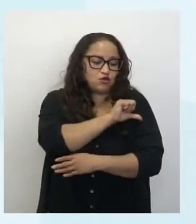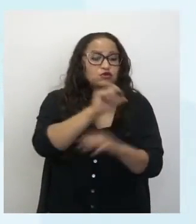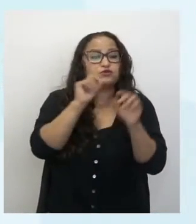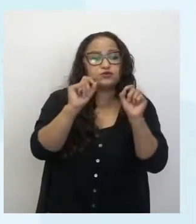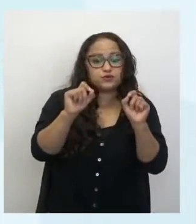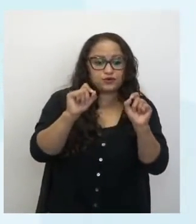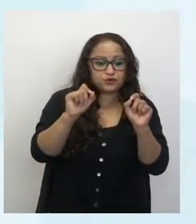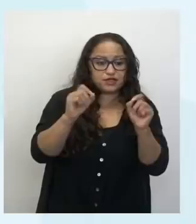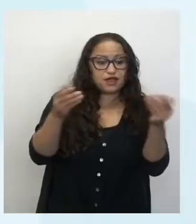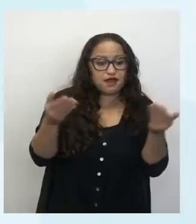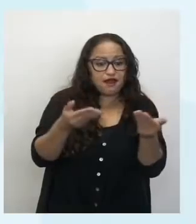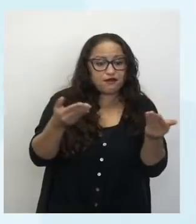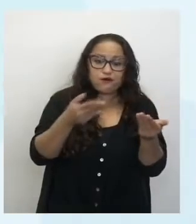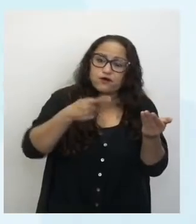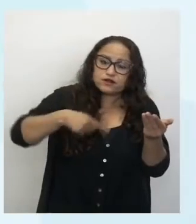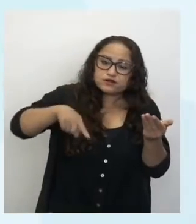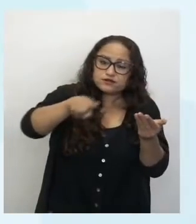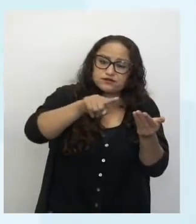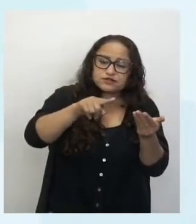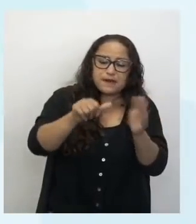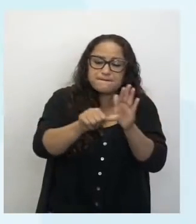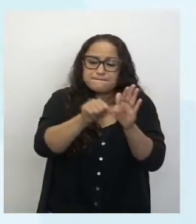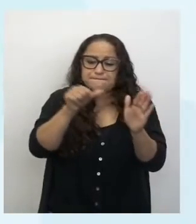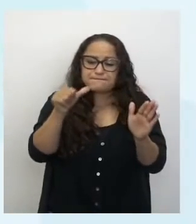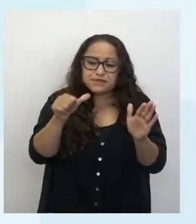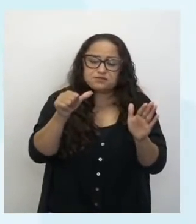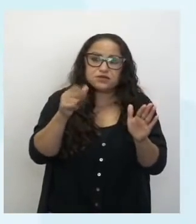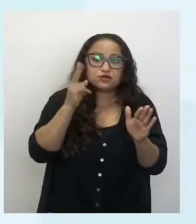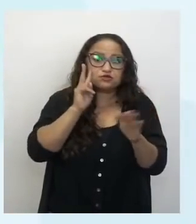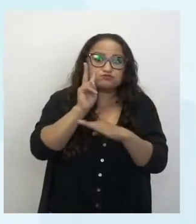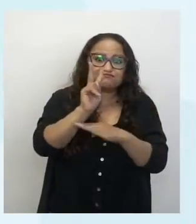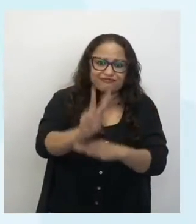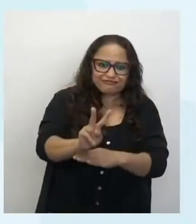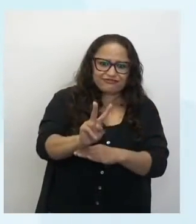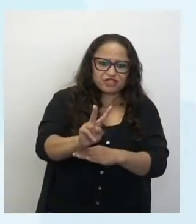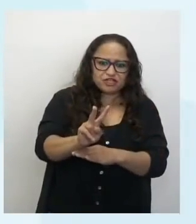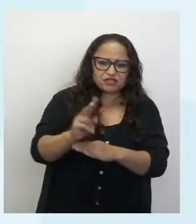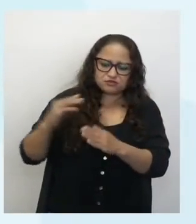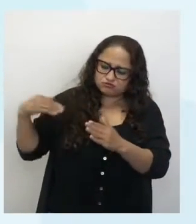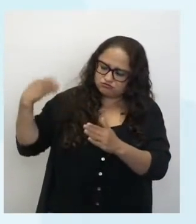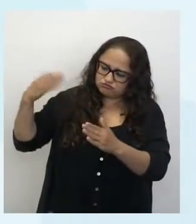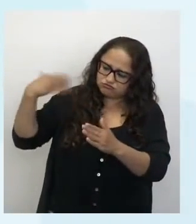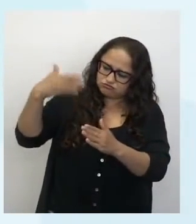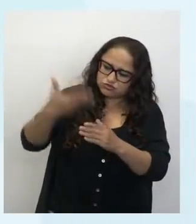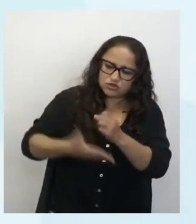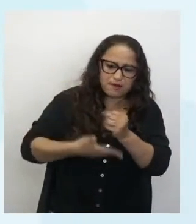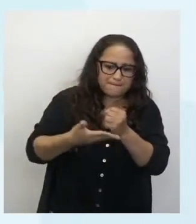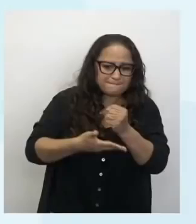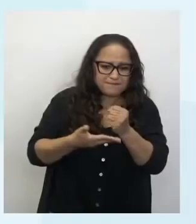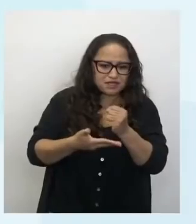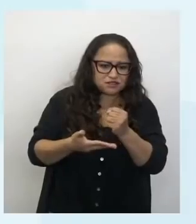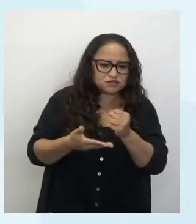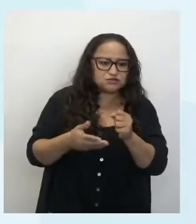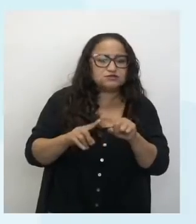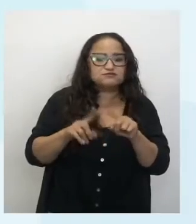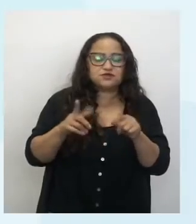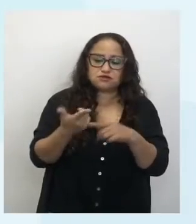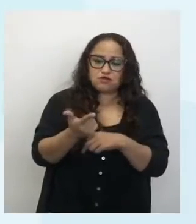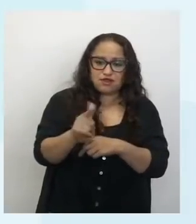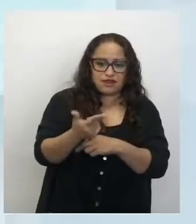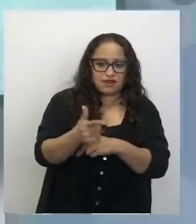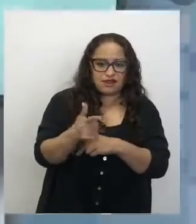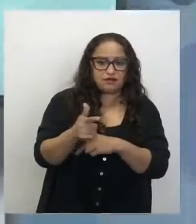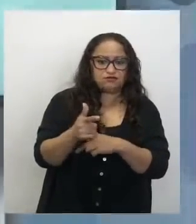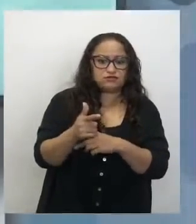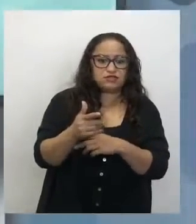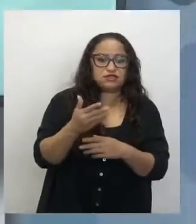que agora é a primeira vez que a gente vê isso ao longo do seu ensino básico aí, tá certo? Então não aparece isso